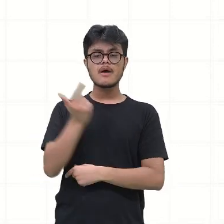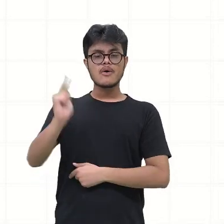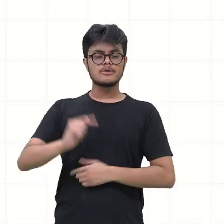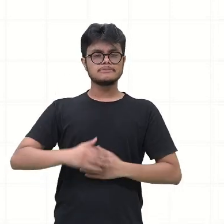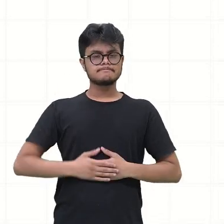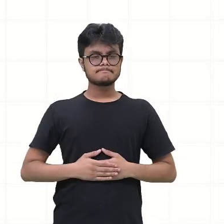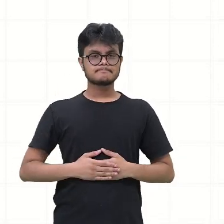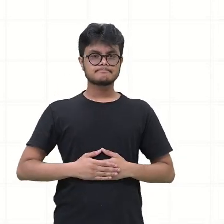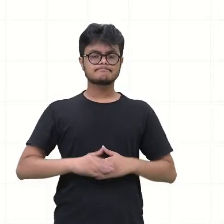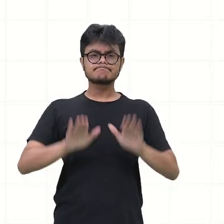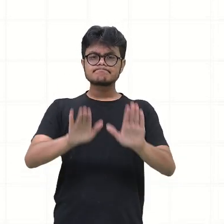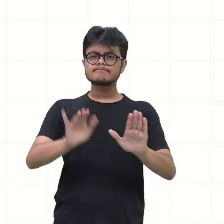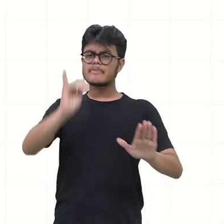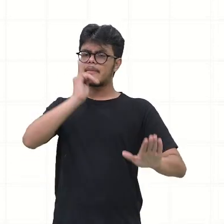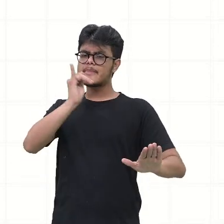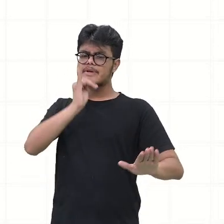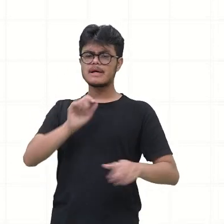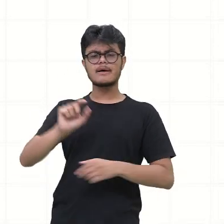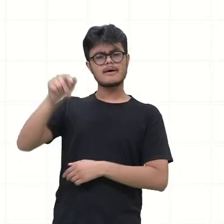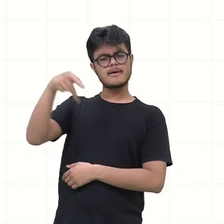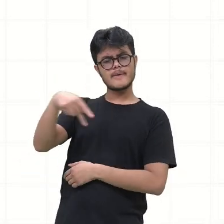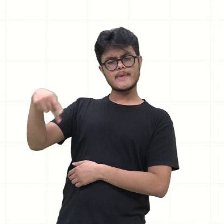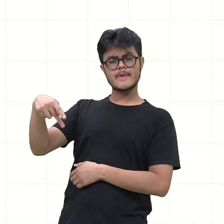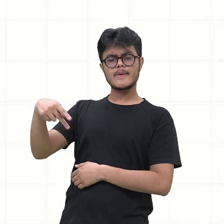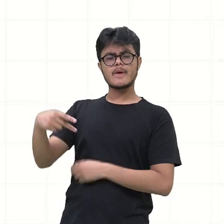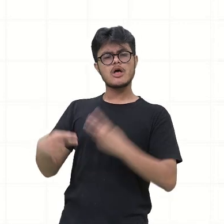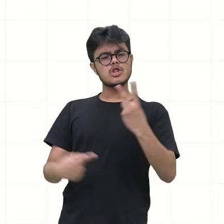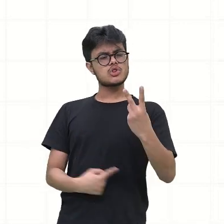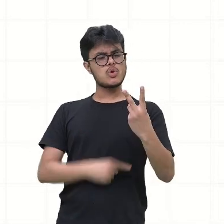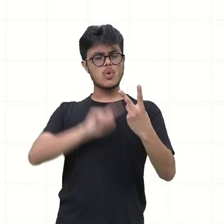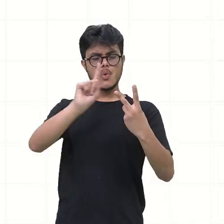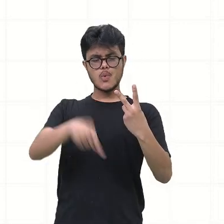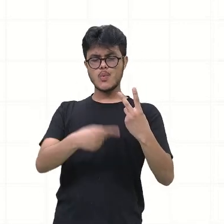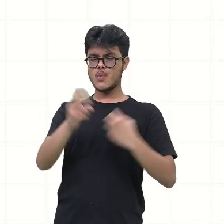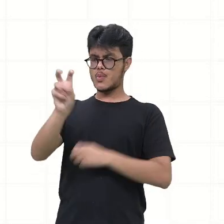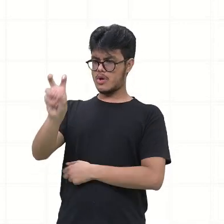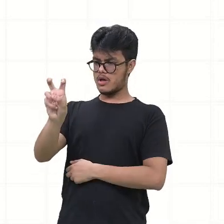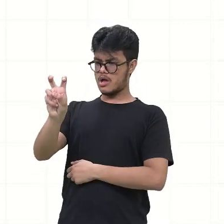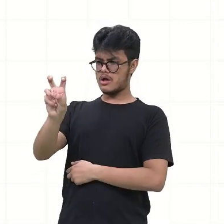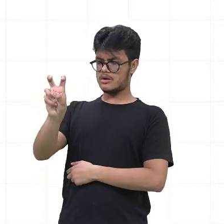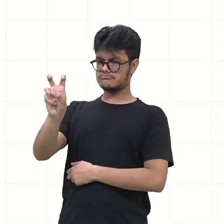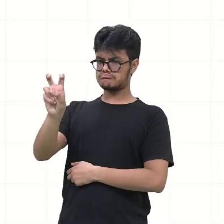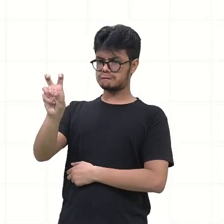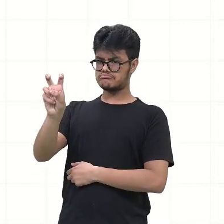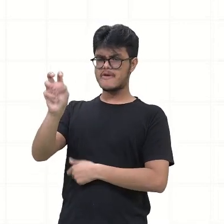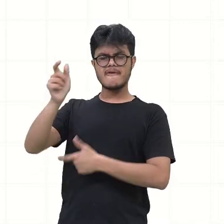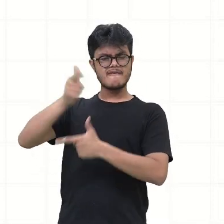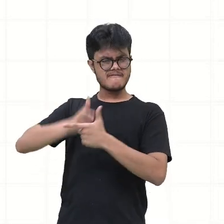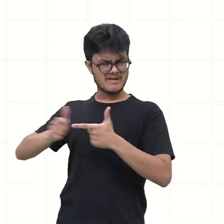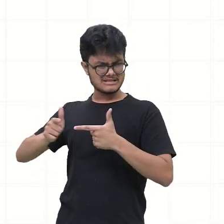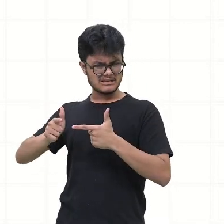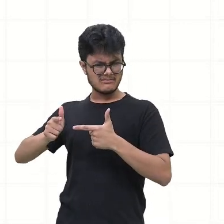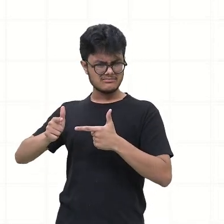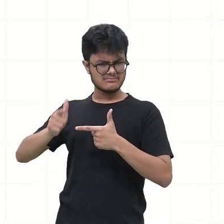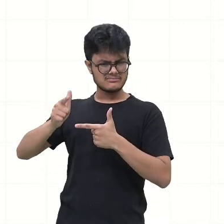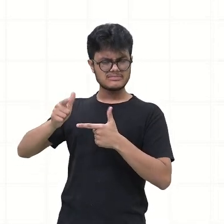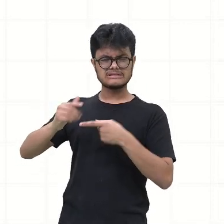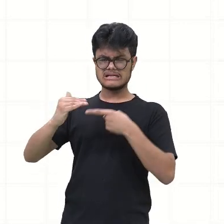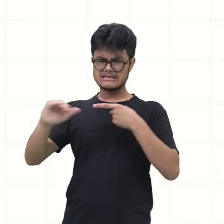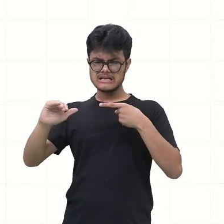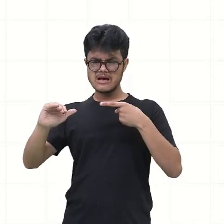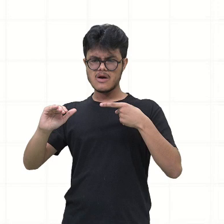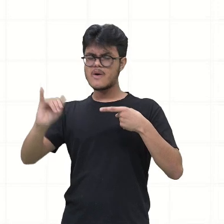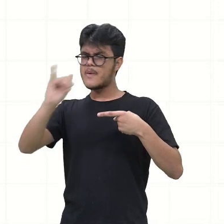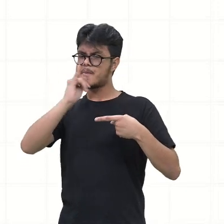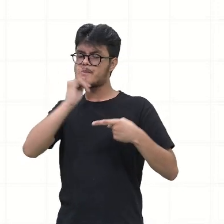senhor consegue escrever 2,5 como sendo uma fração? Sim. Então, por